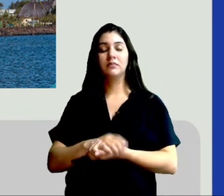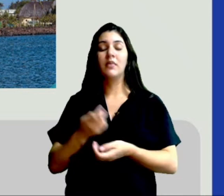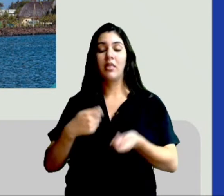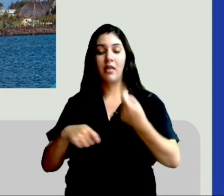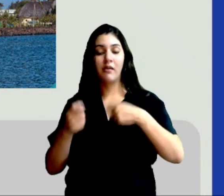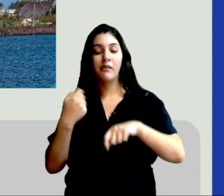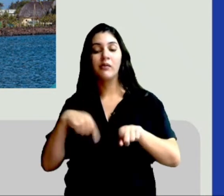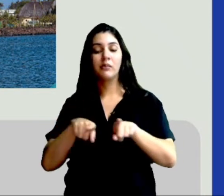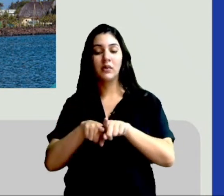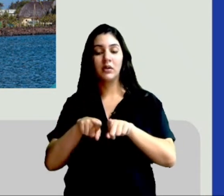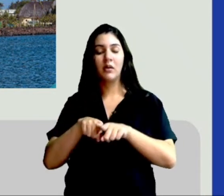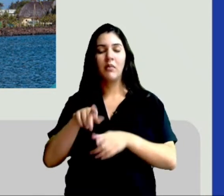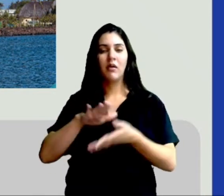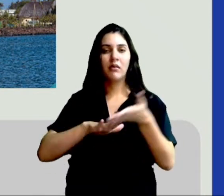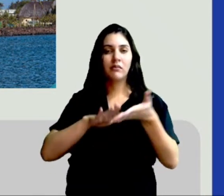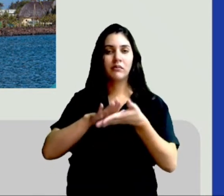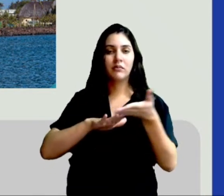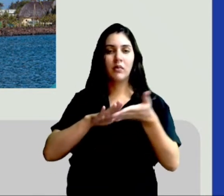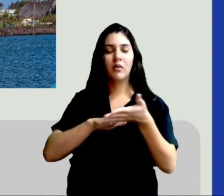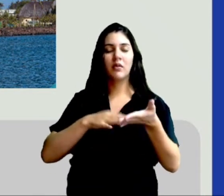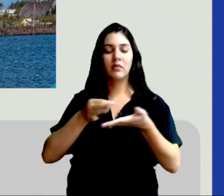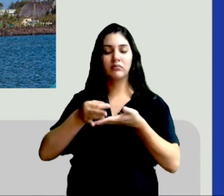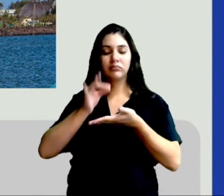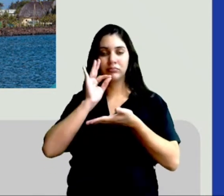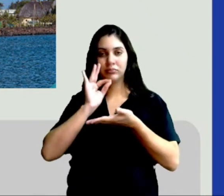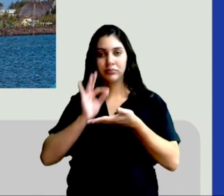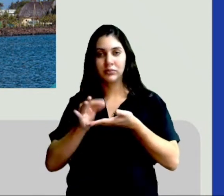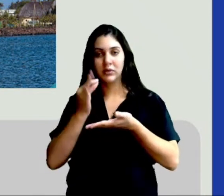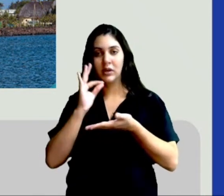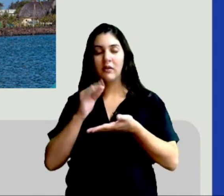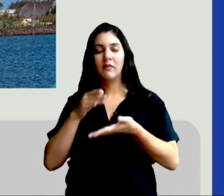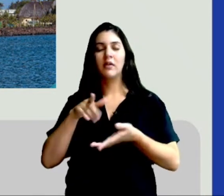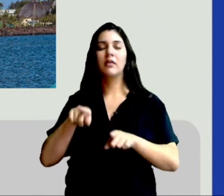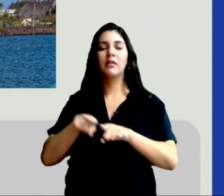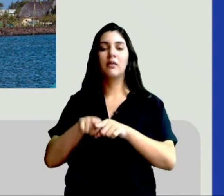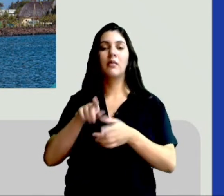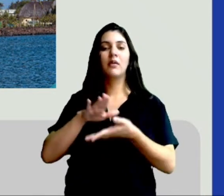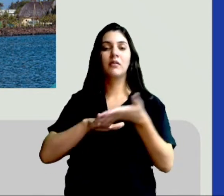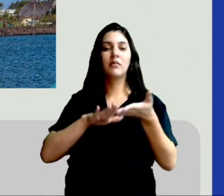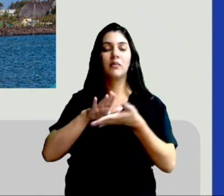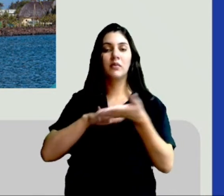economia também, né? Exportação de café, né? Exportação de